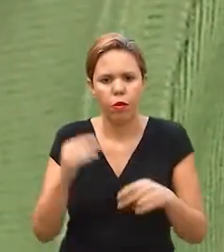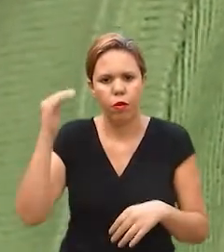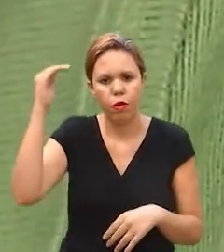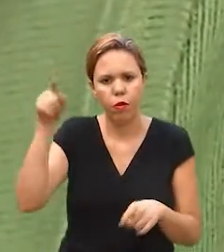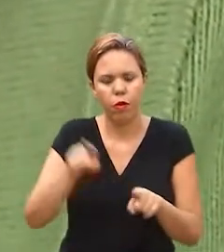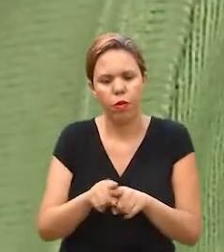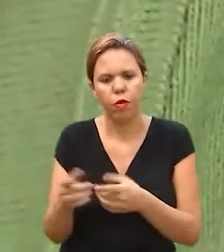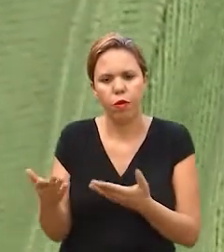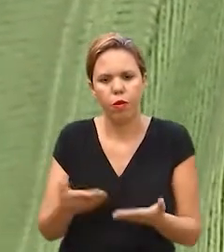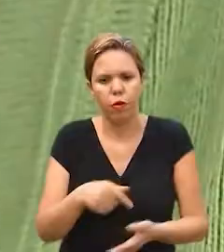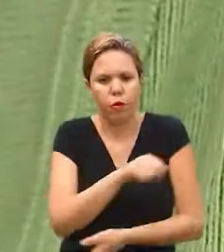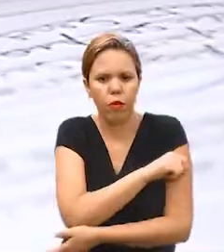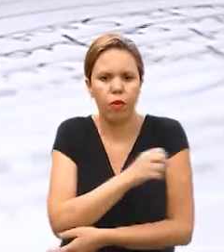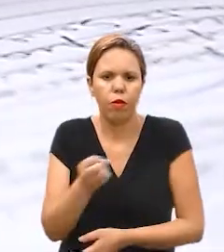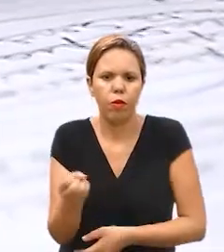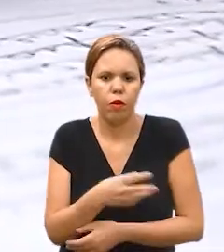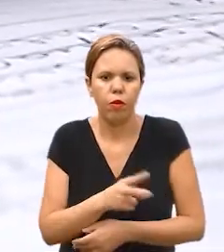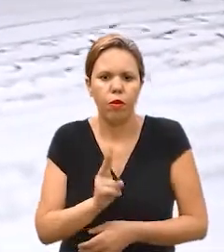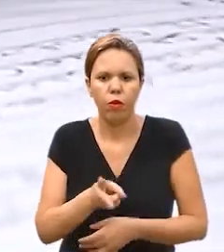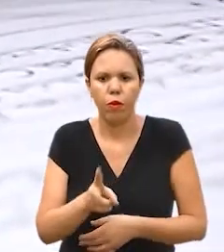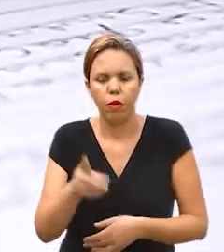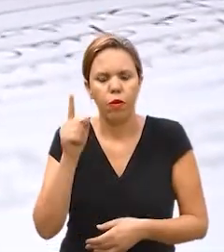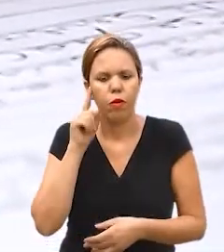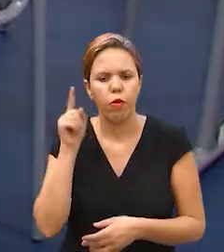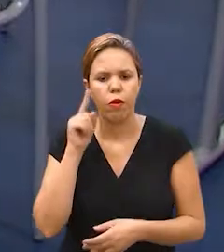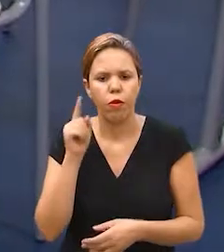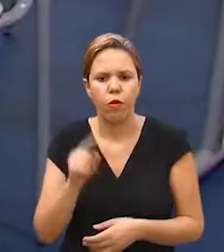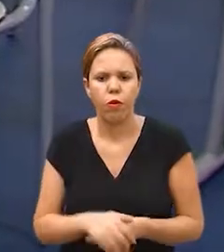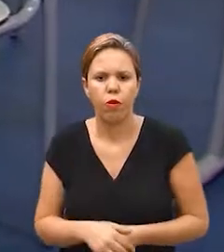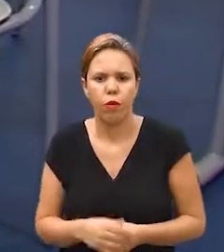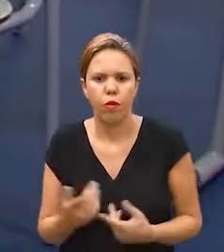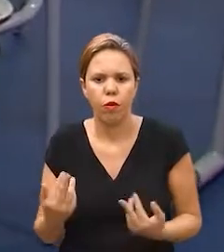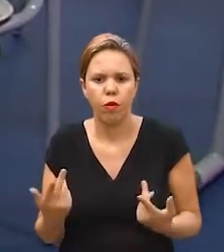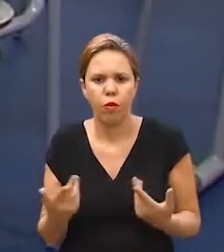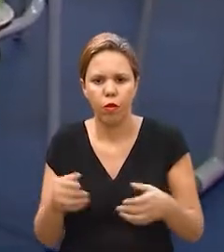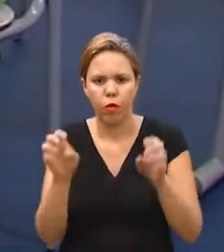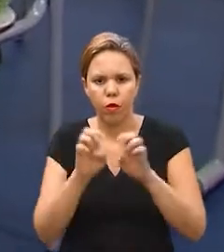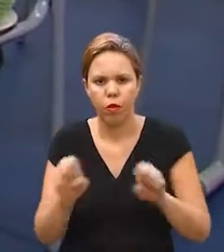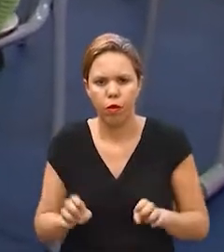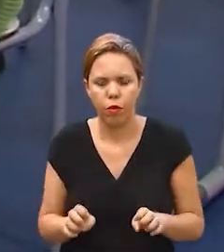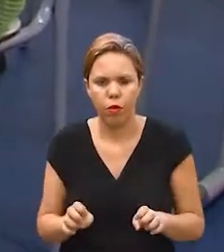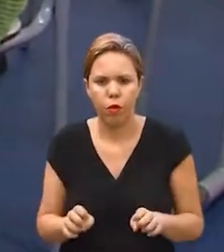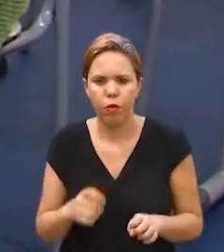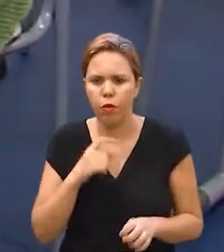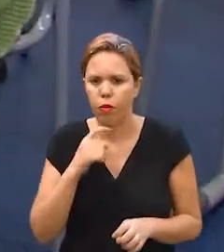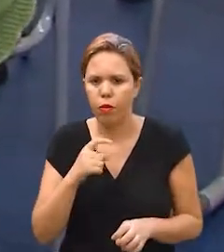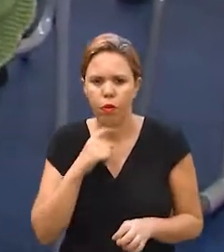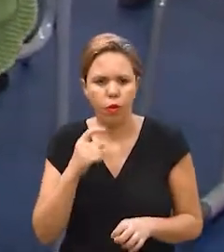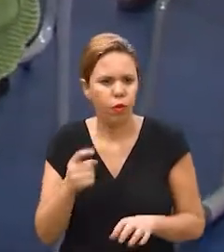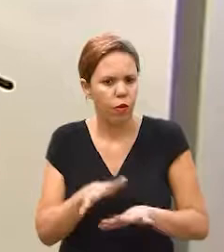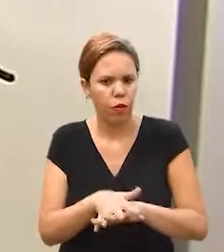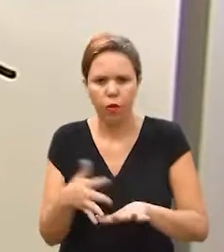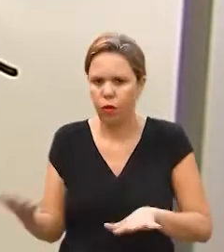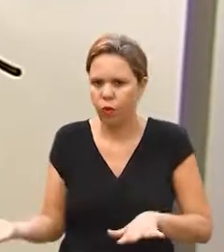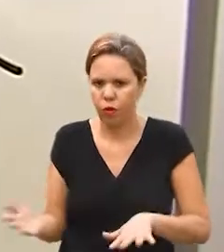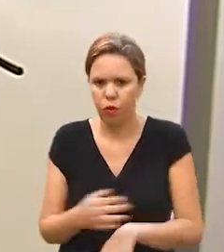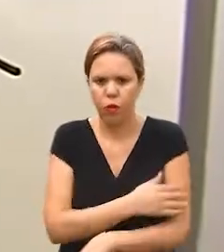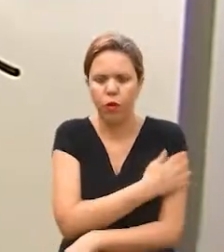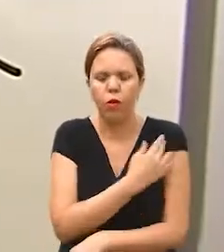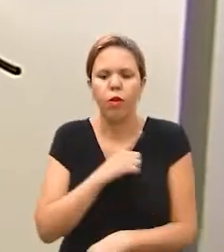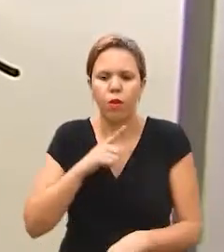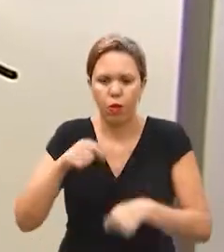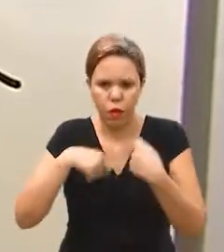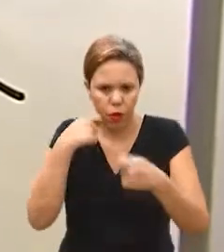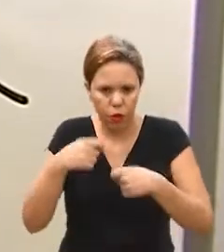adultos recebem alunos novos todos os dias, com uma estrutura para ninguém ficar fora da escola. Tem